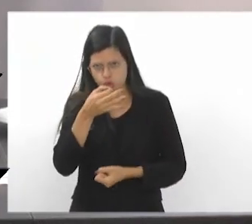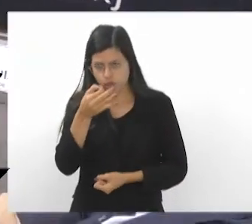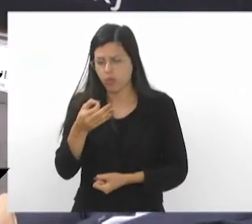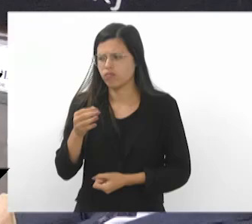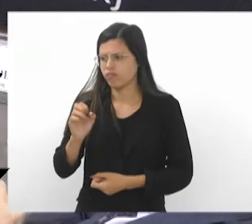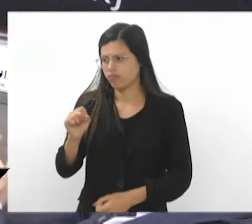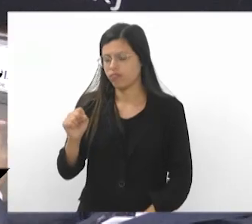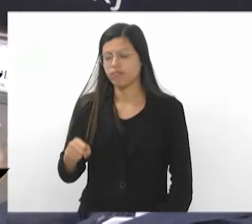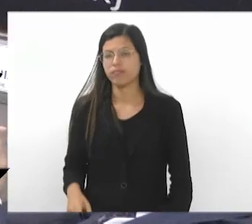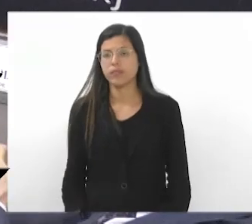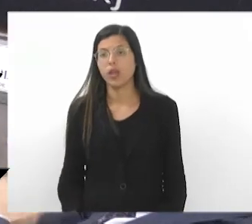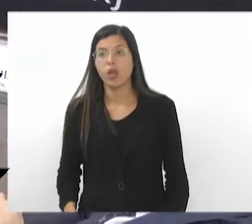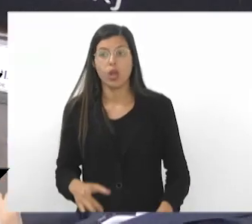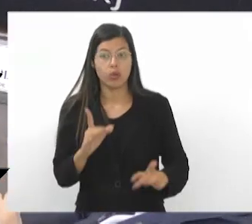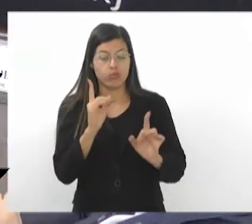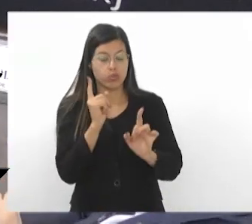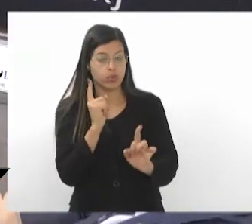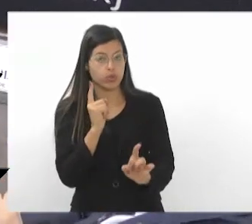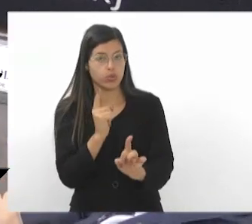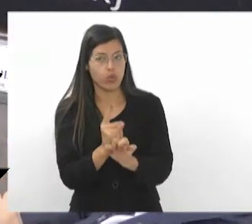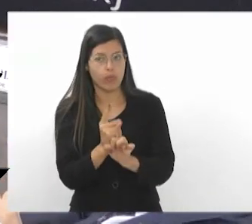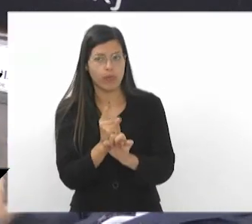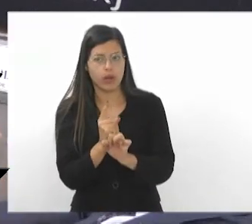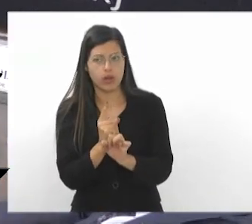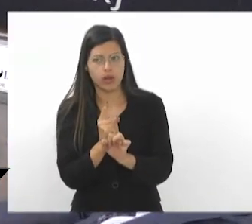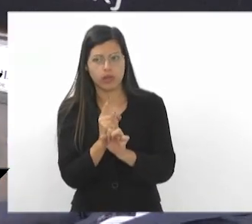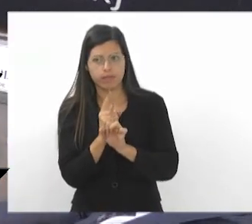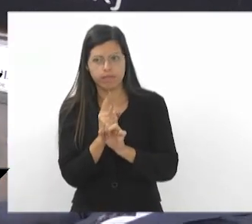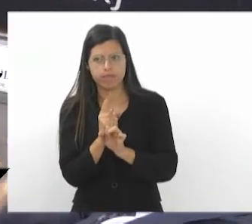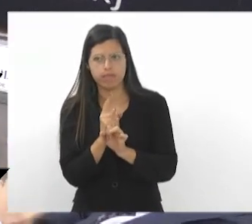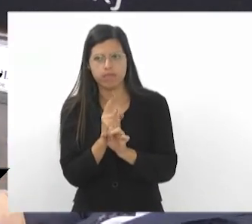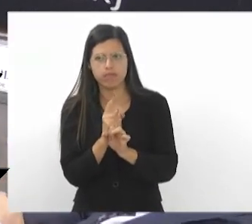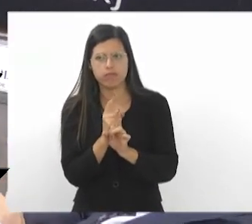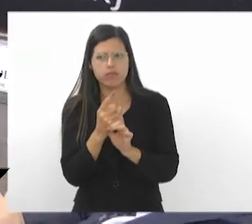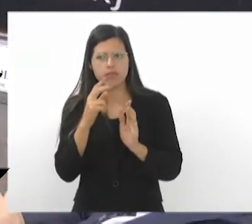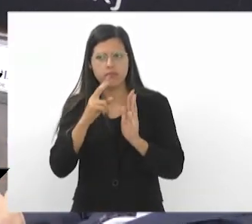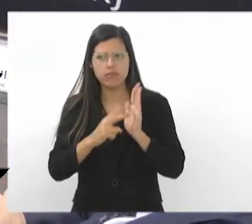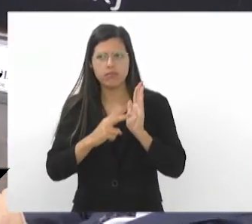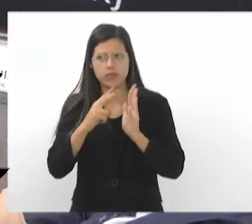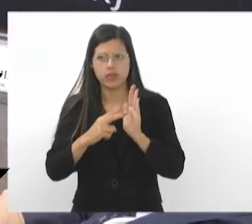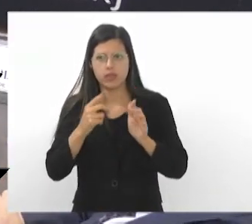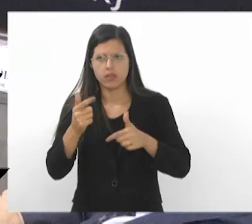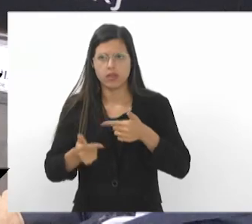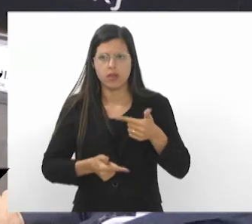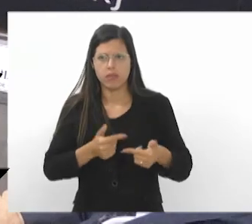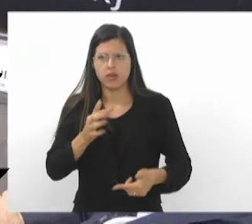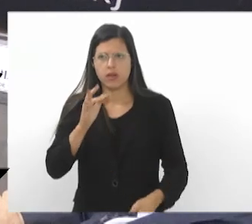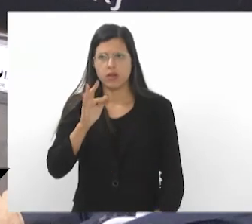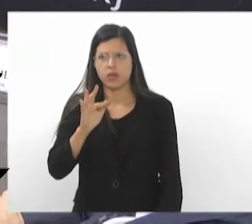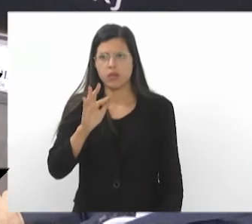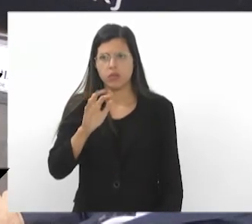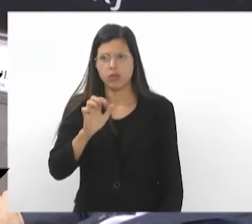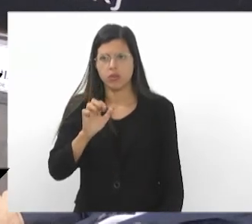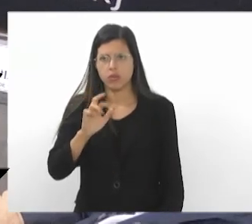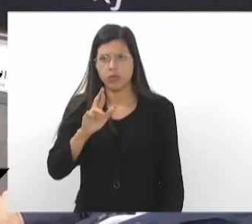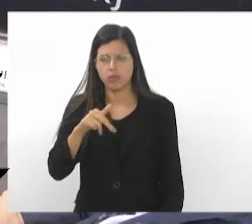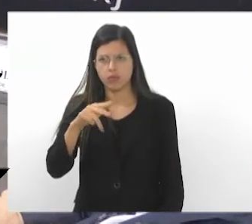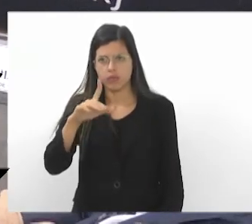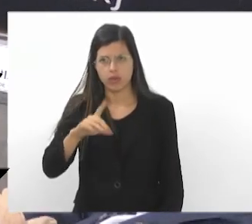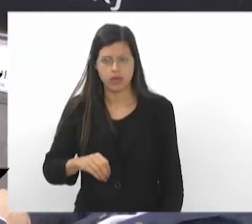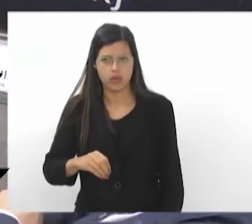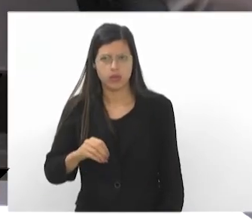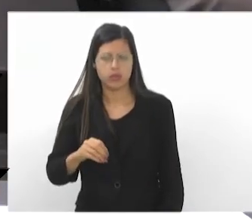descobri, ainda há pouco, lendo o trabalho do Fernando Amorim, que